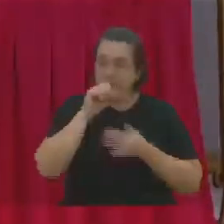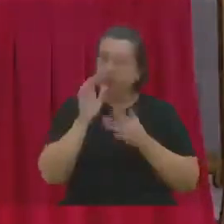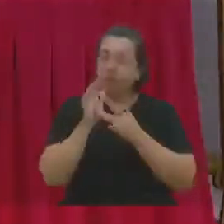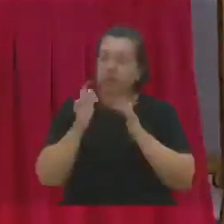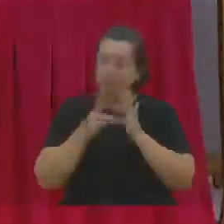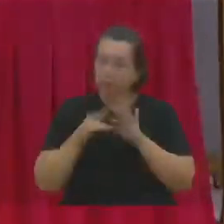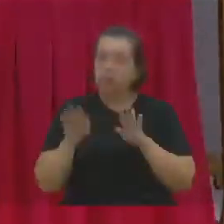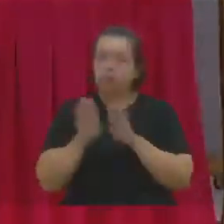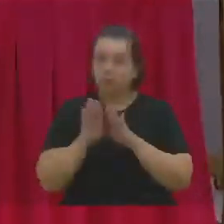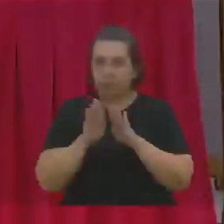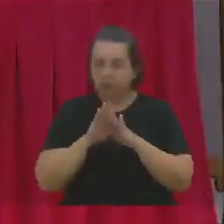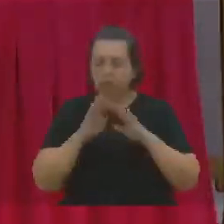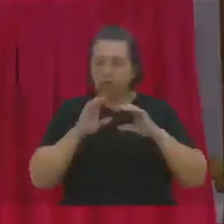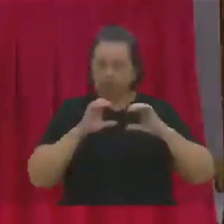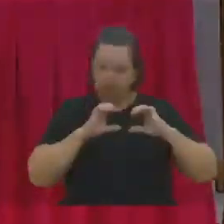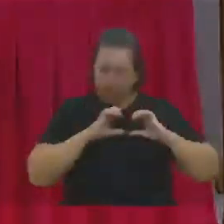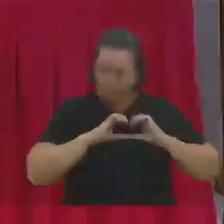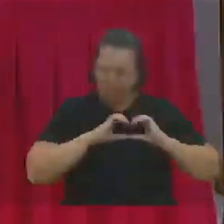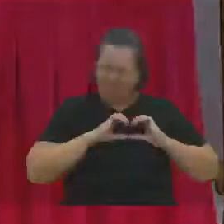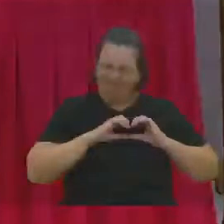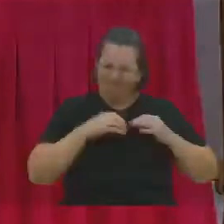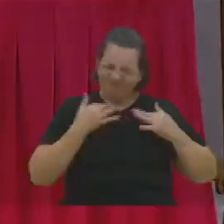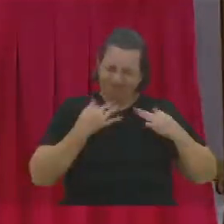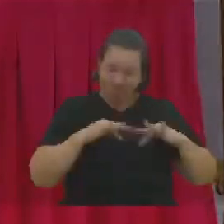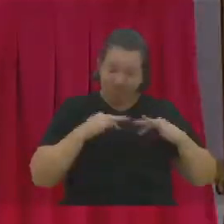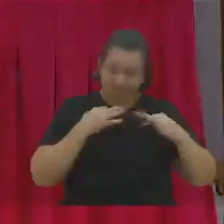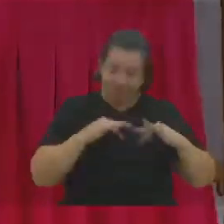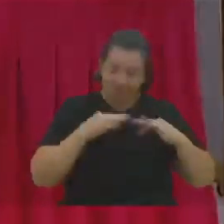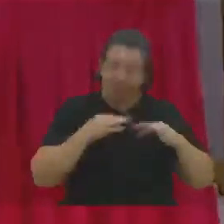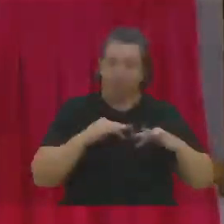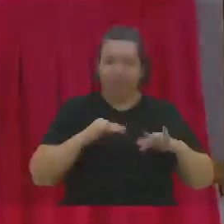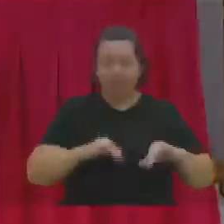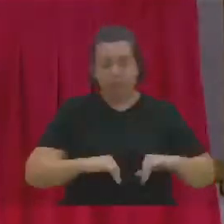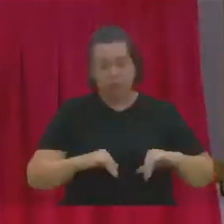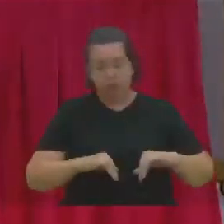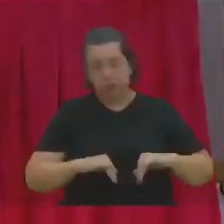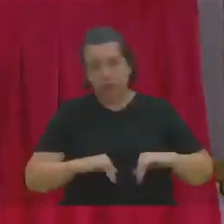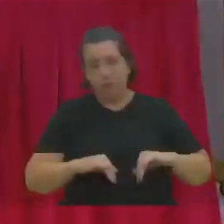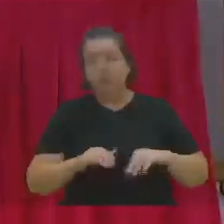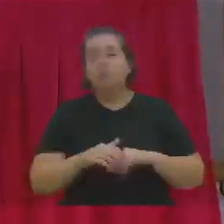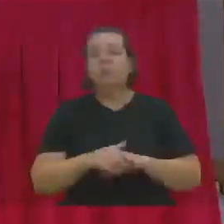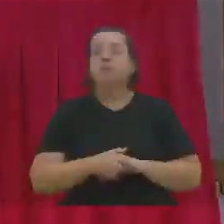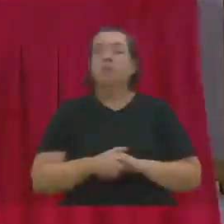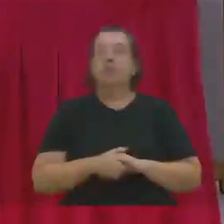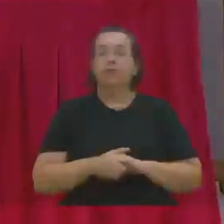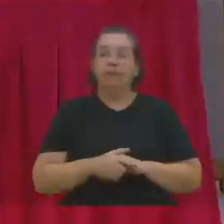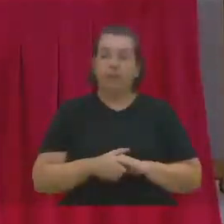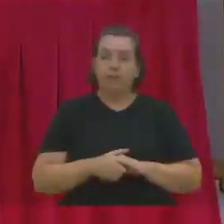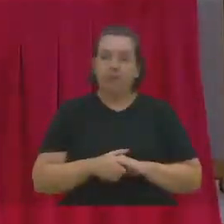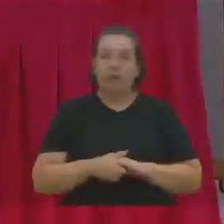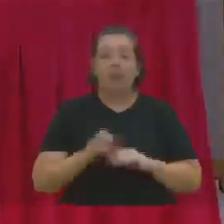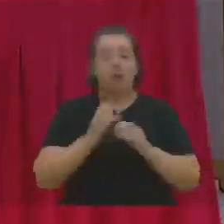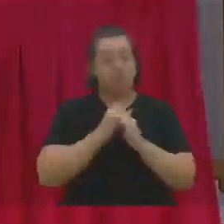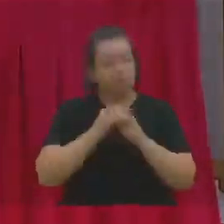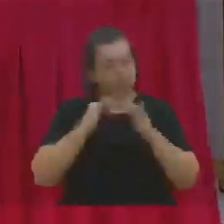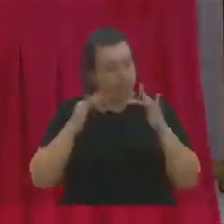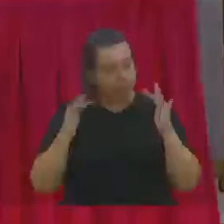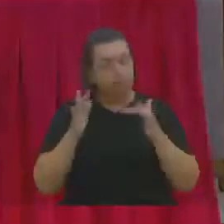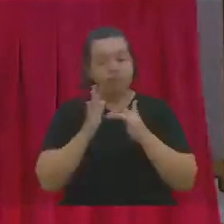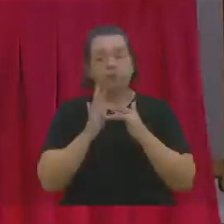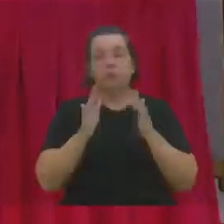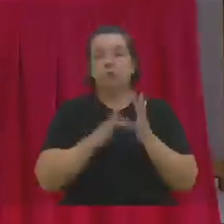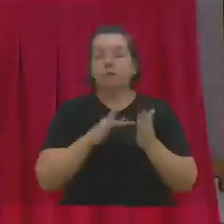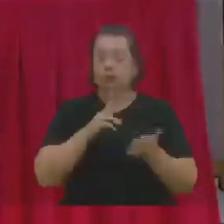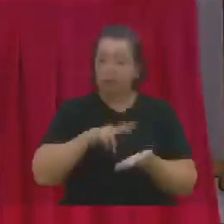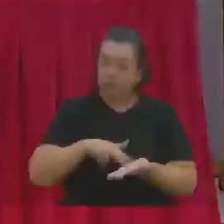perdeu, portanto, o seu filho único na morte, porém agora ressuscitado, glorioso,